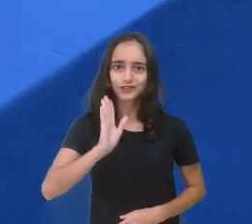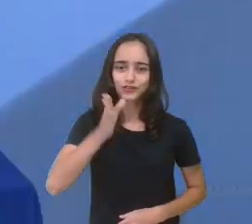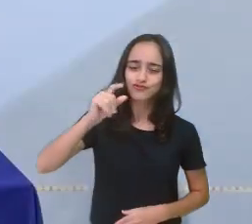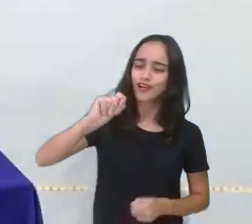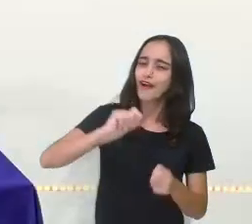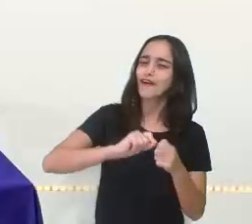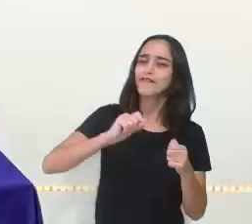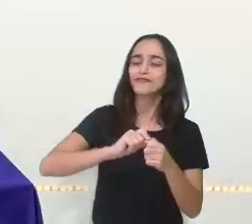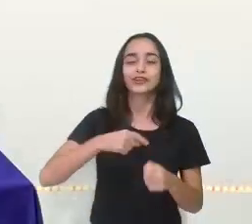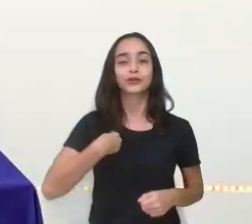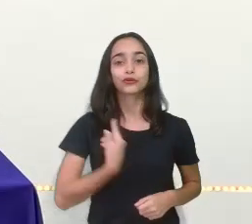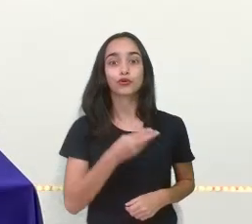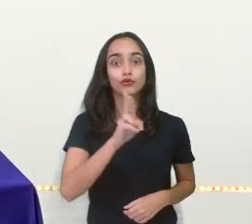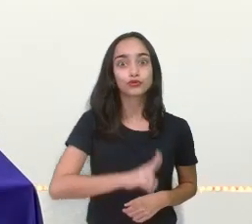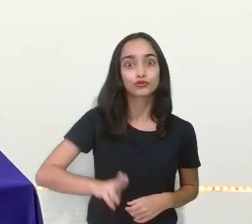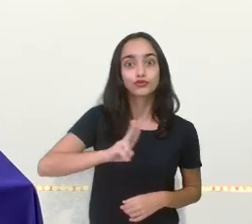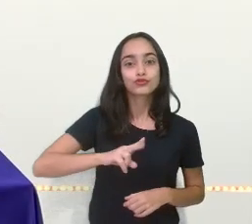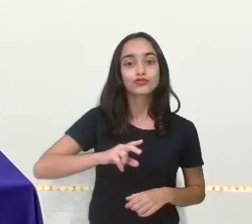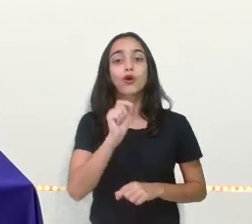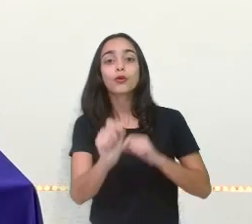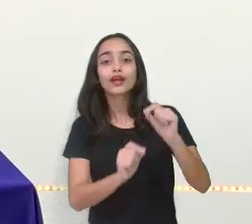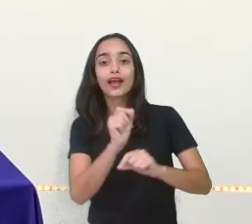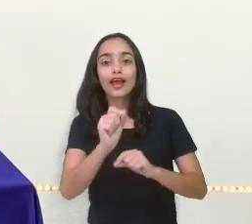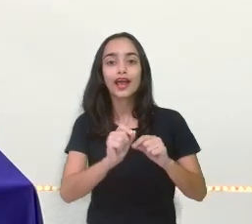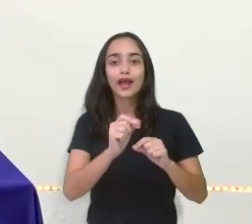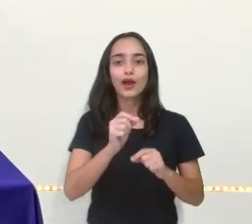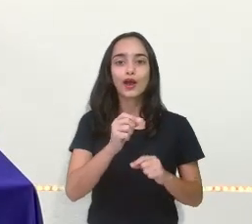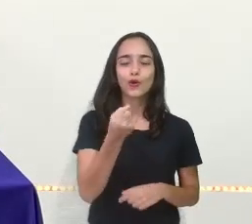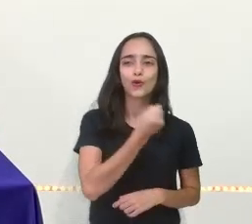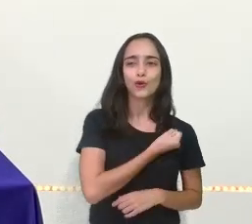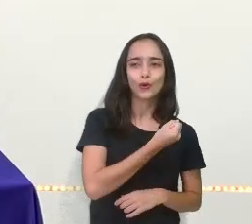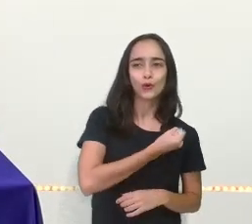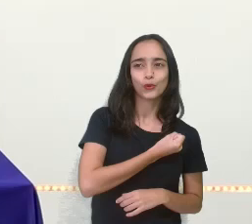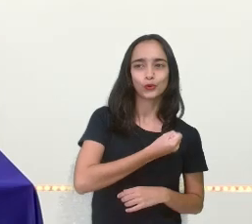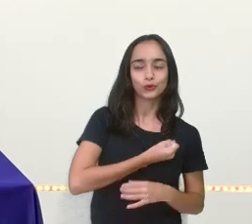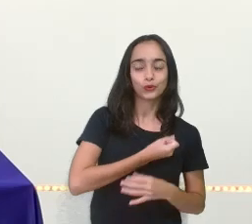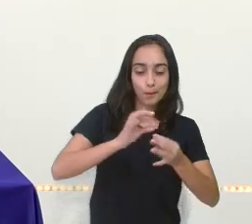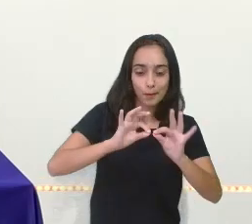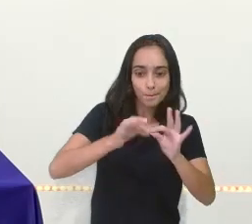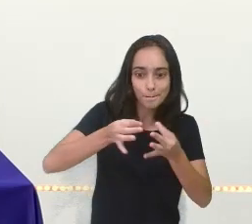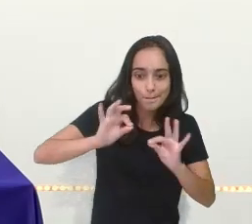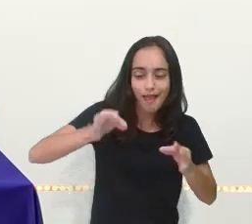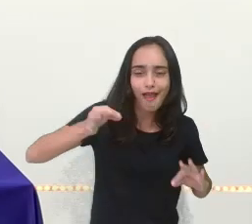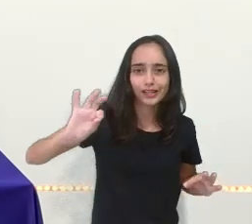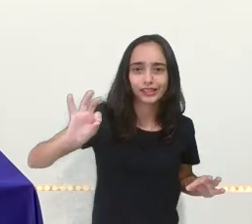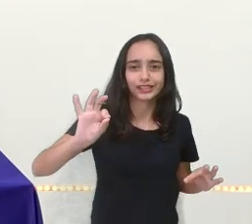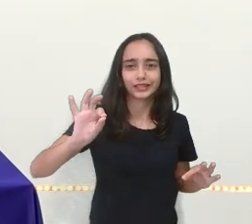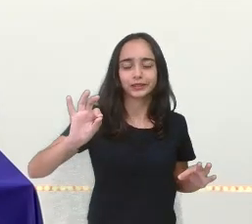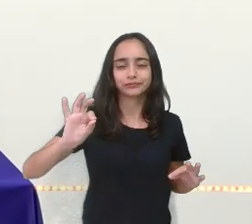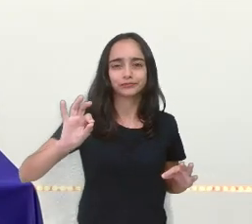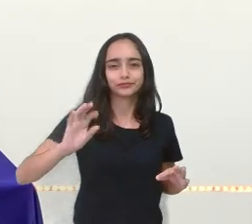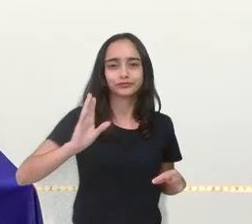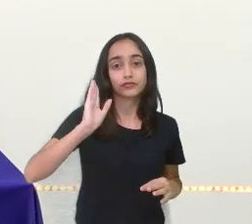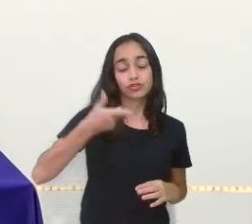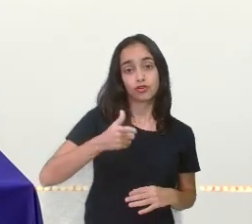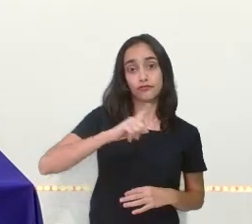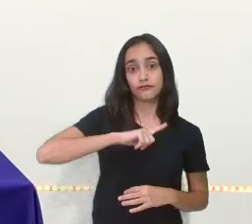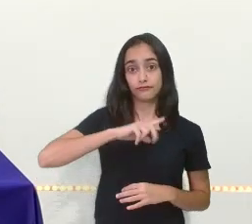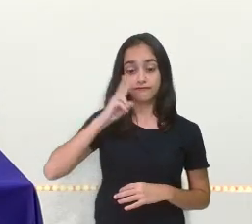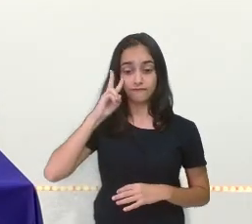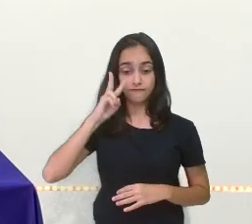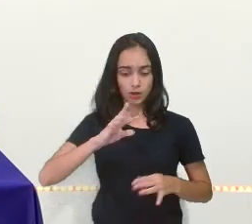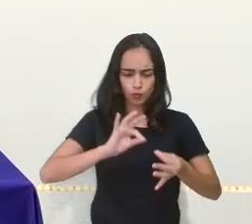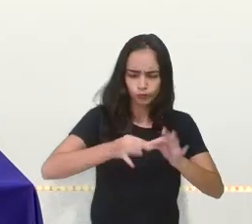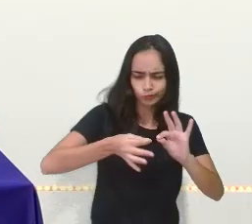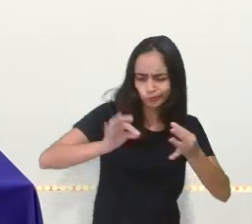eu estou utilizando o número enquanto medida. Eu estou medindo e obtendo um